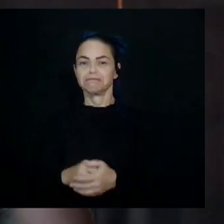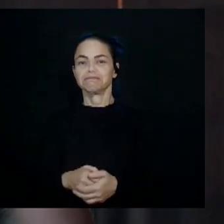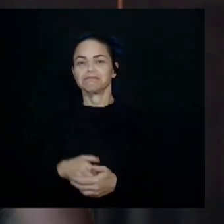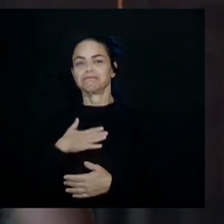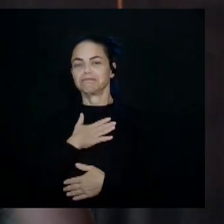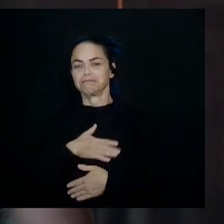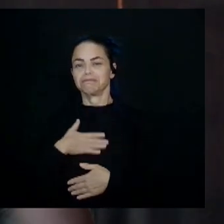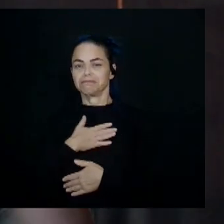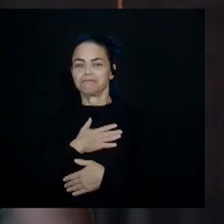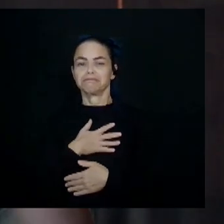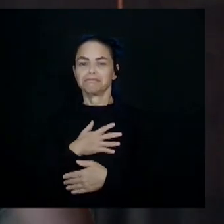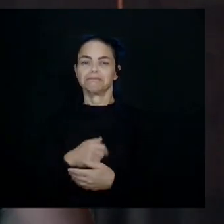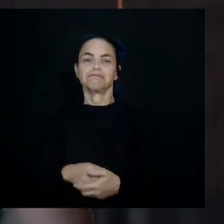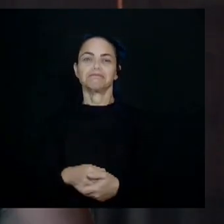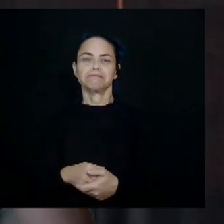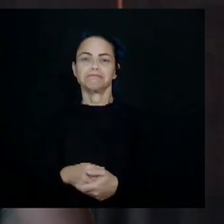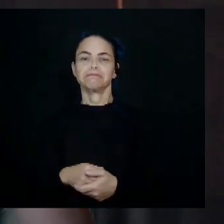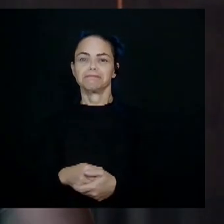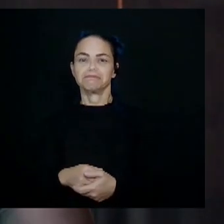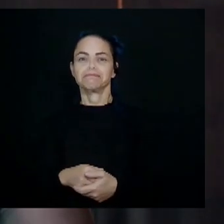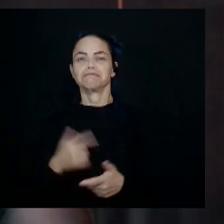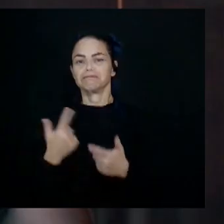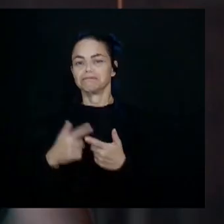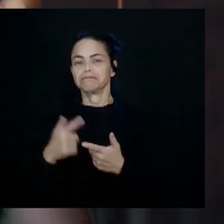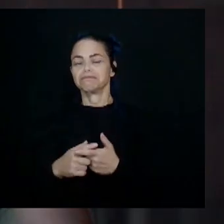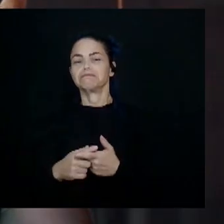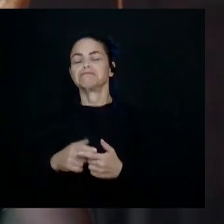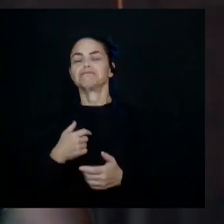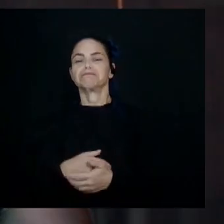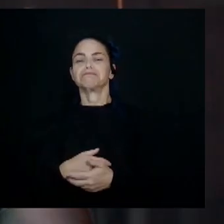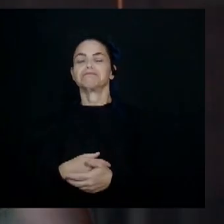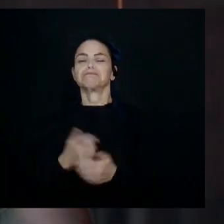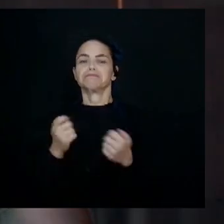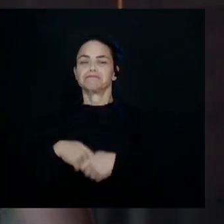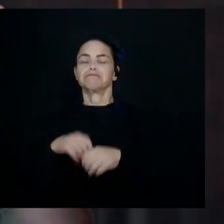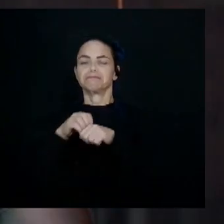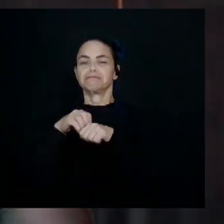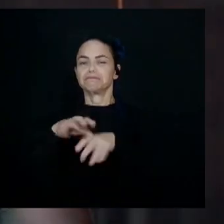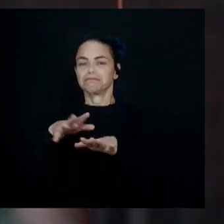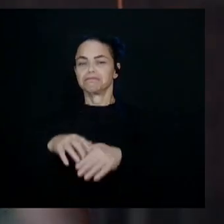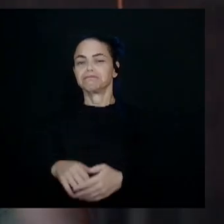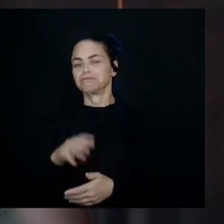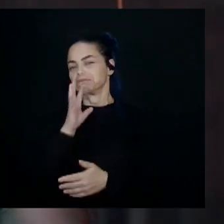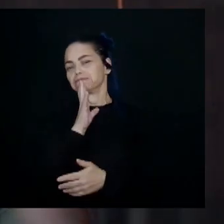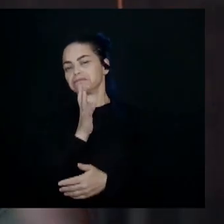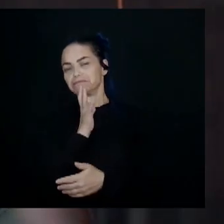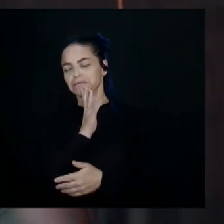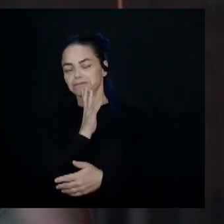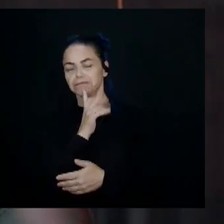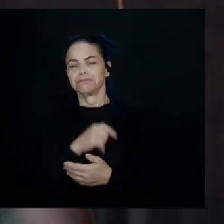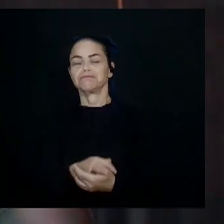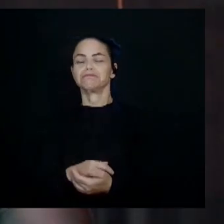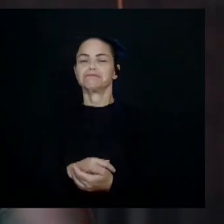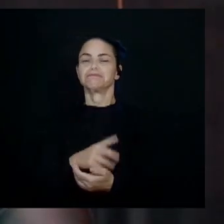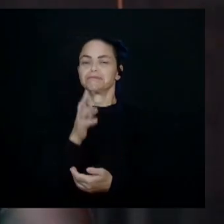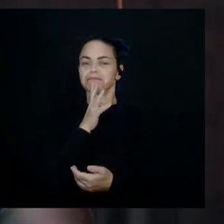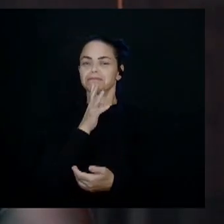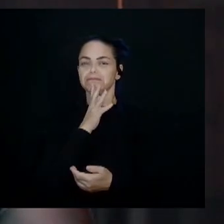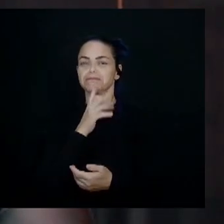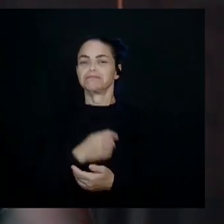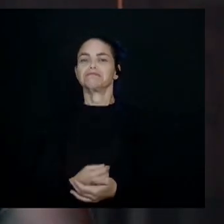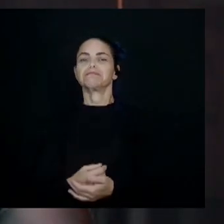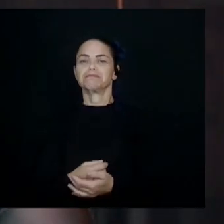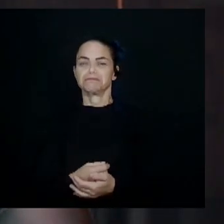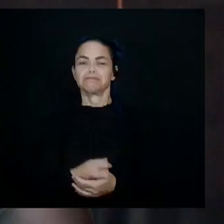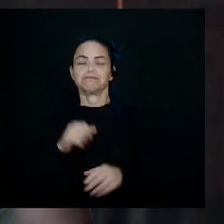aqui, porque é um canal que a gente pode difundir mais conhecimento. E conhecimento é que traz